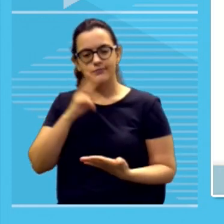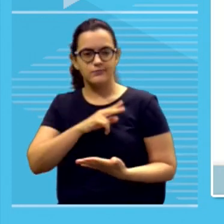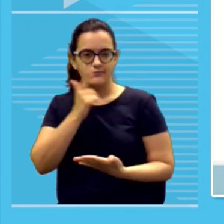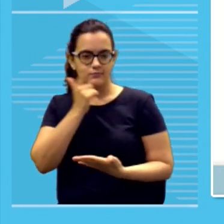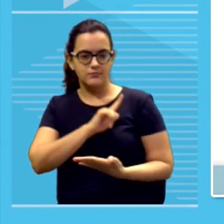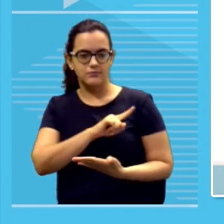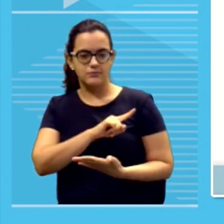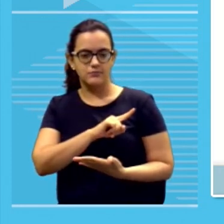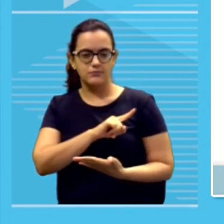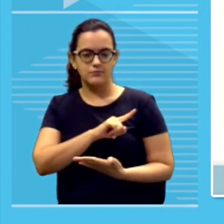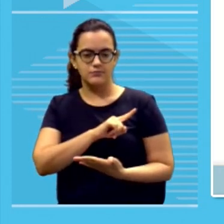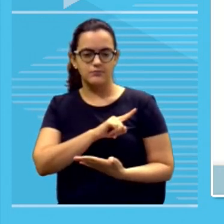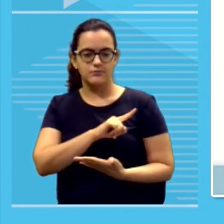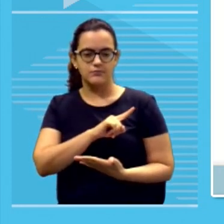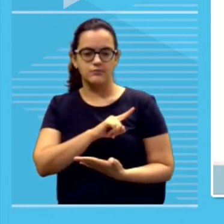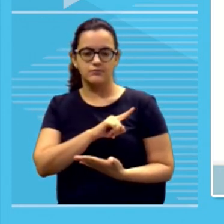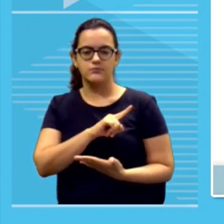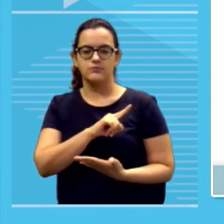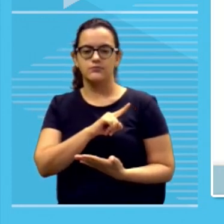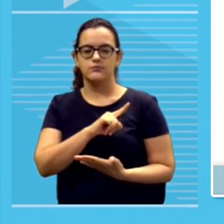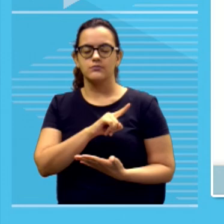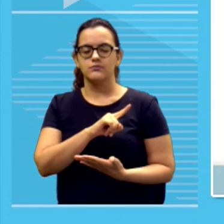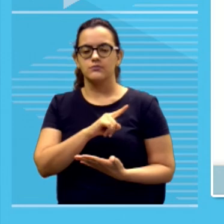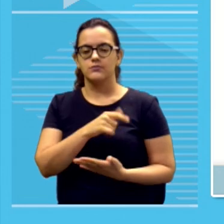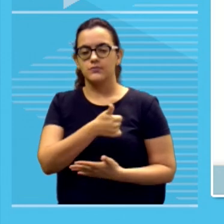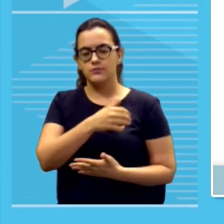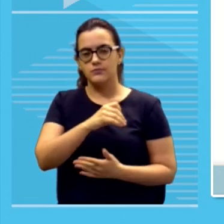distância do a para o